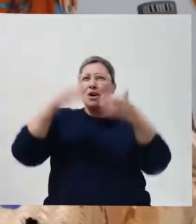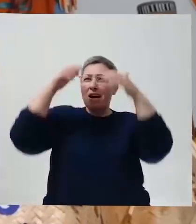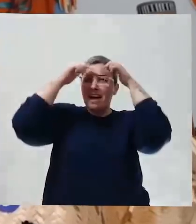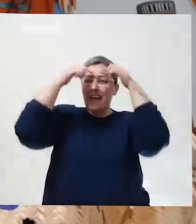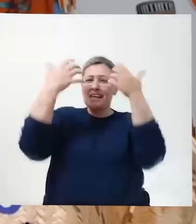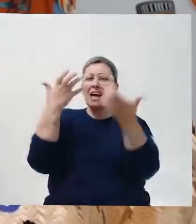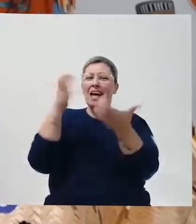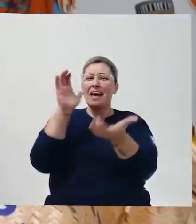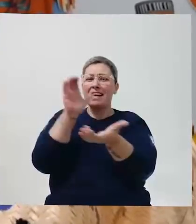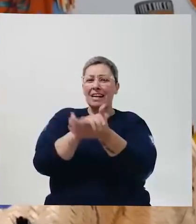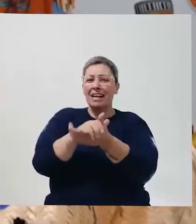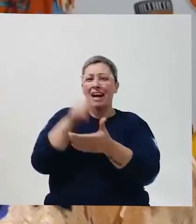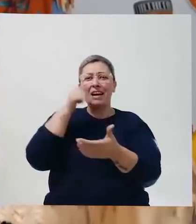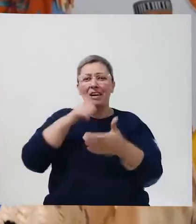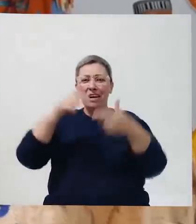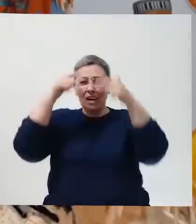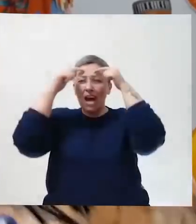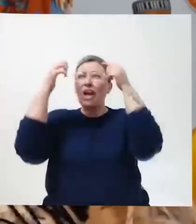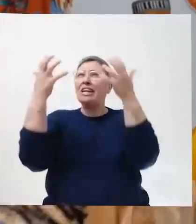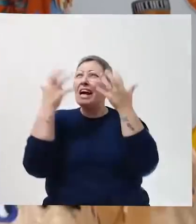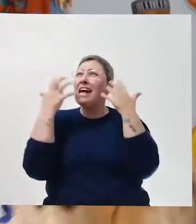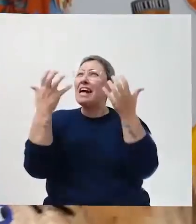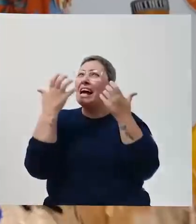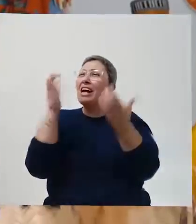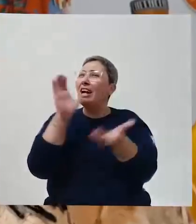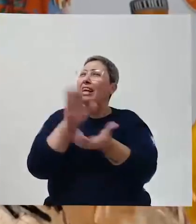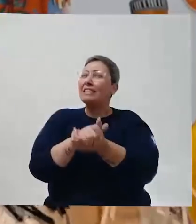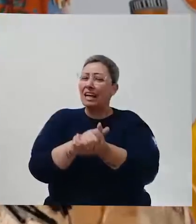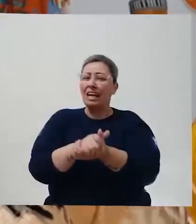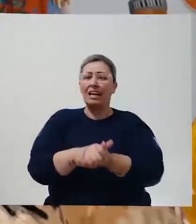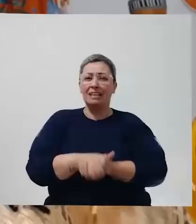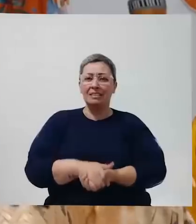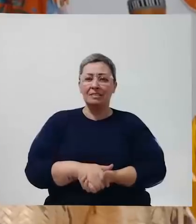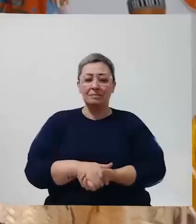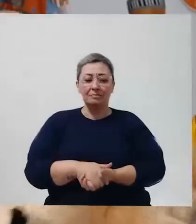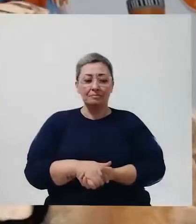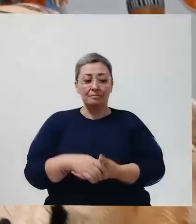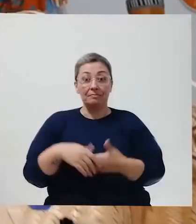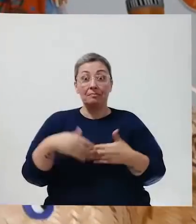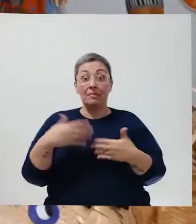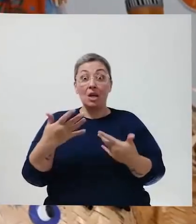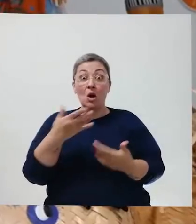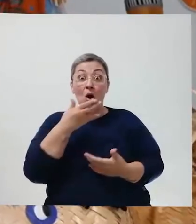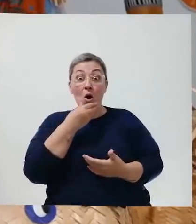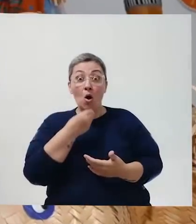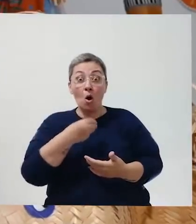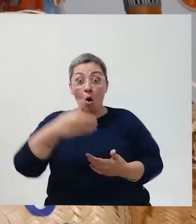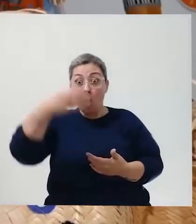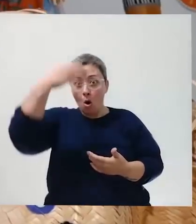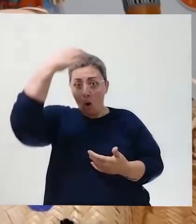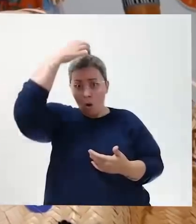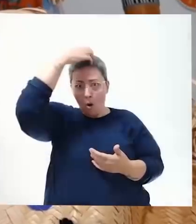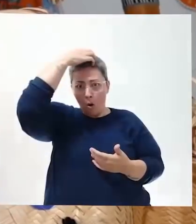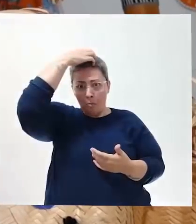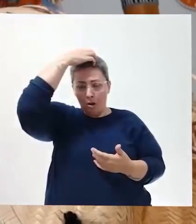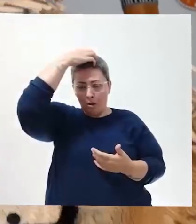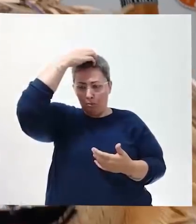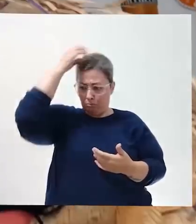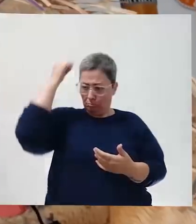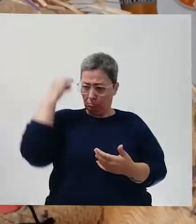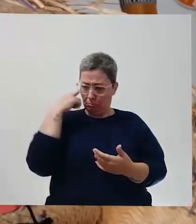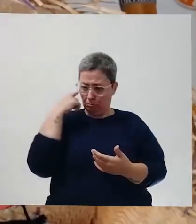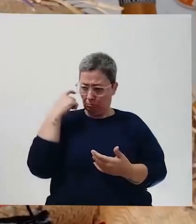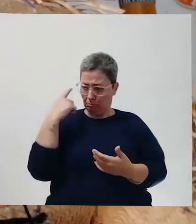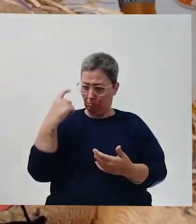princesa! Eu quero me casar com a princesa! E o rei, lá de dentro do palácio,